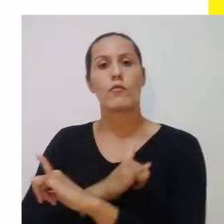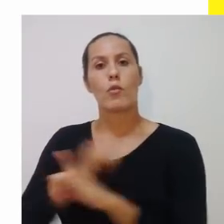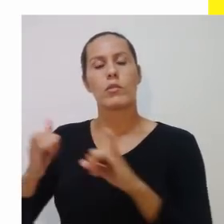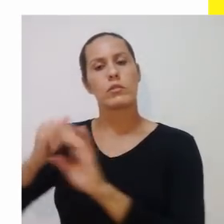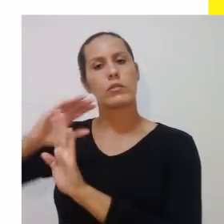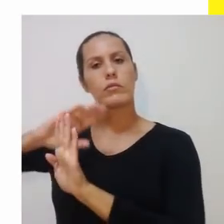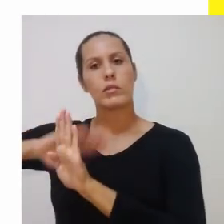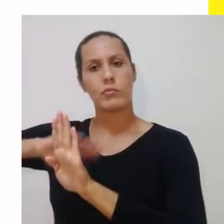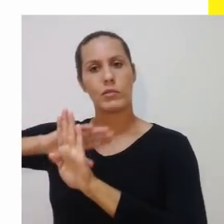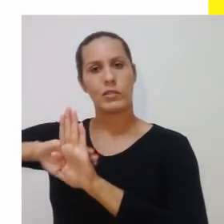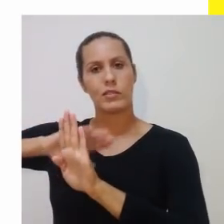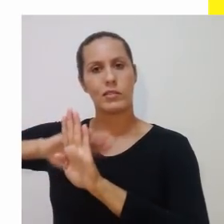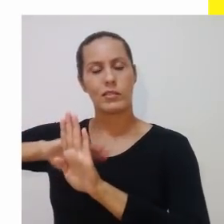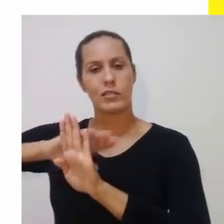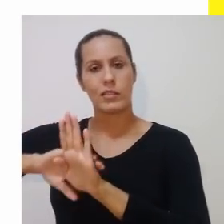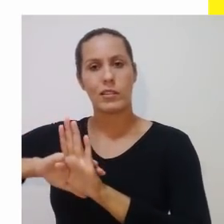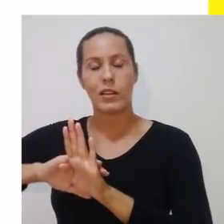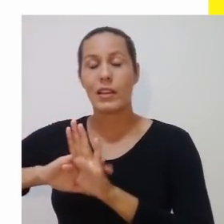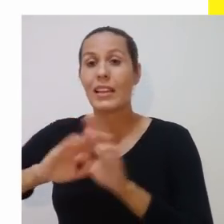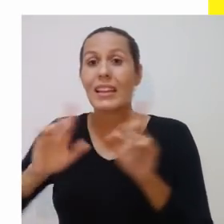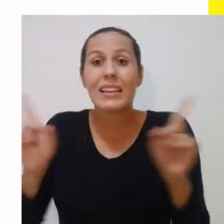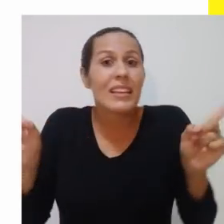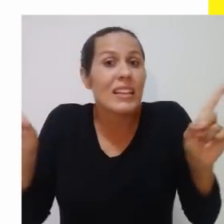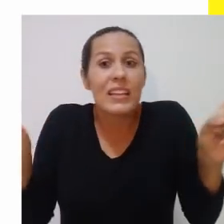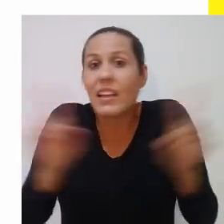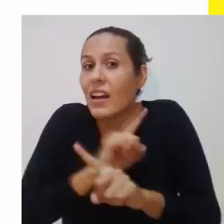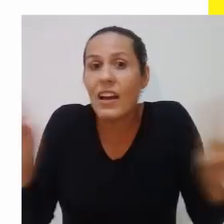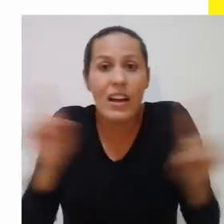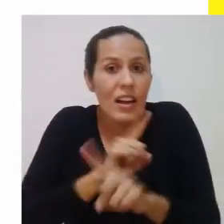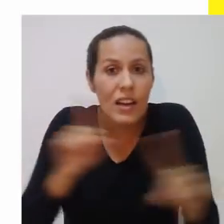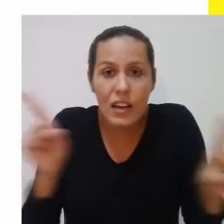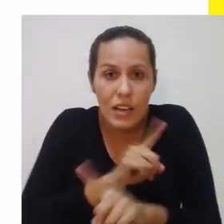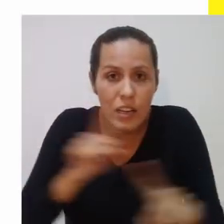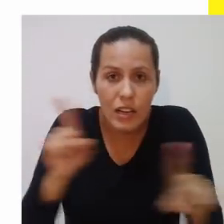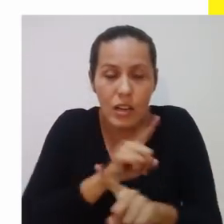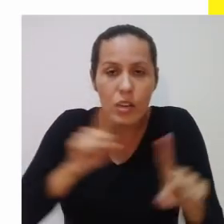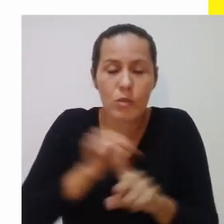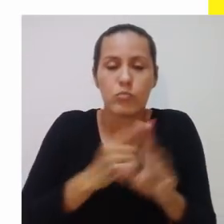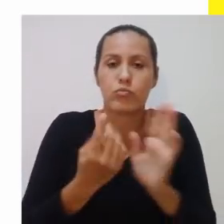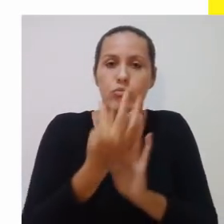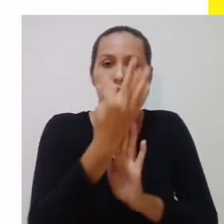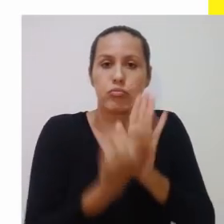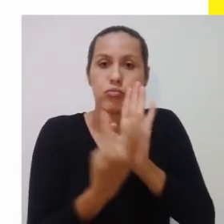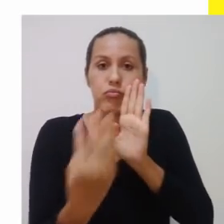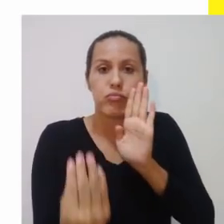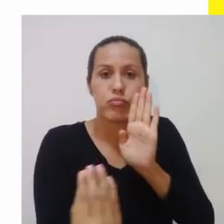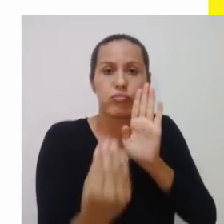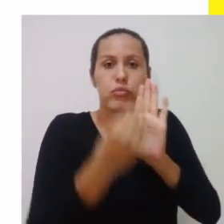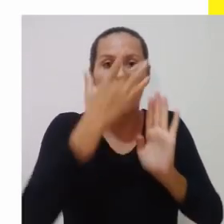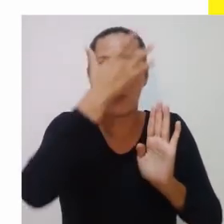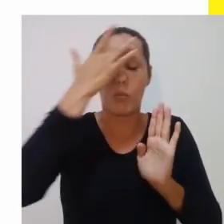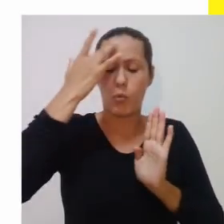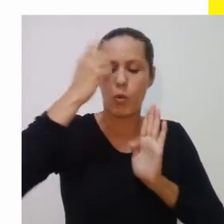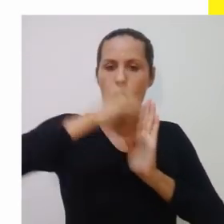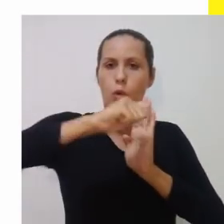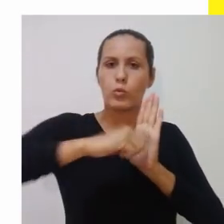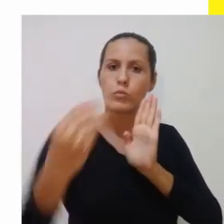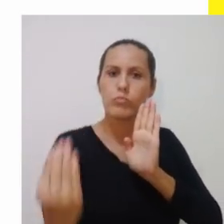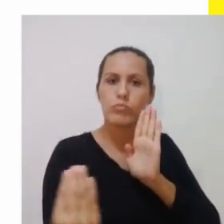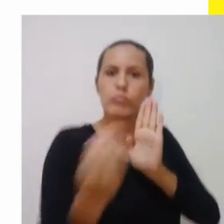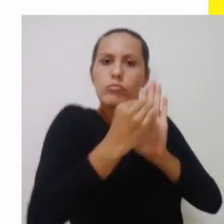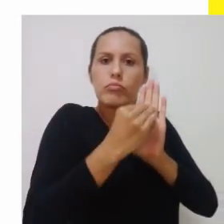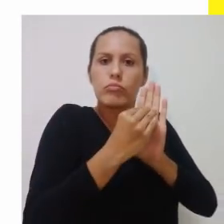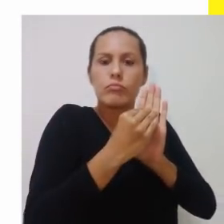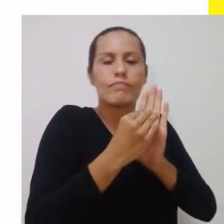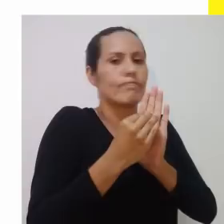Informações implícitas não são, gente, não são manifestadas pelo